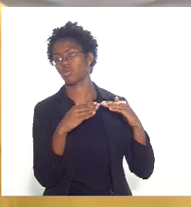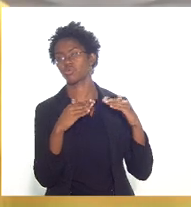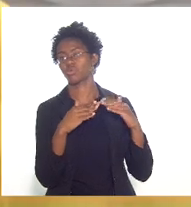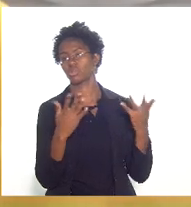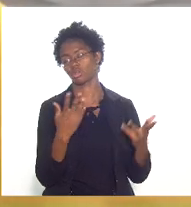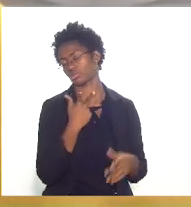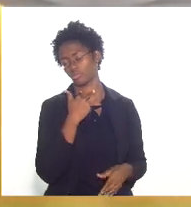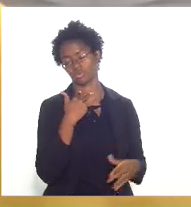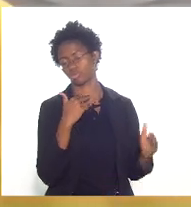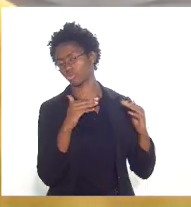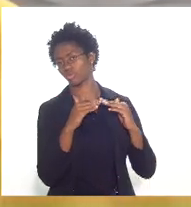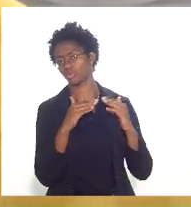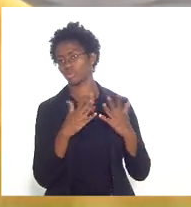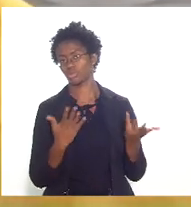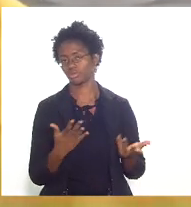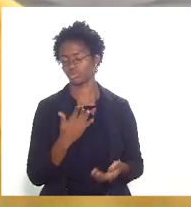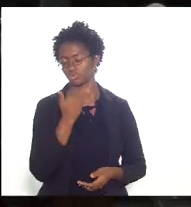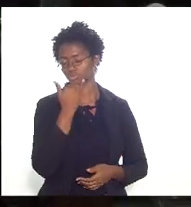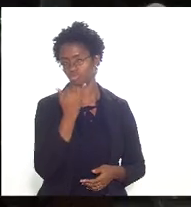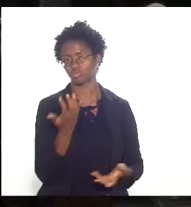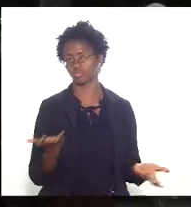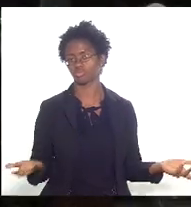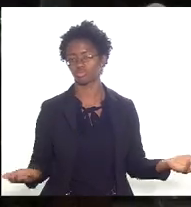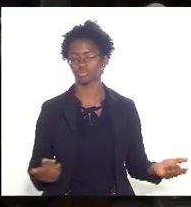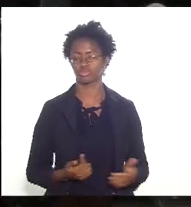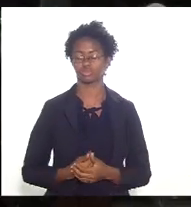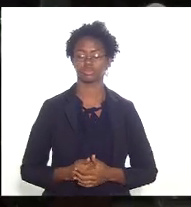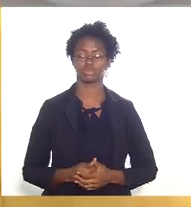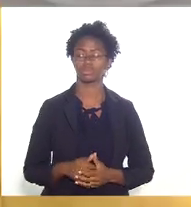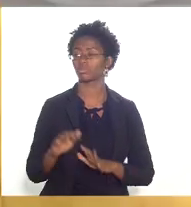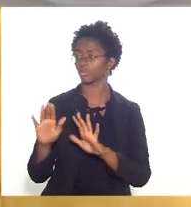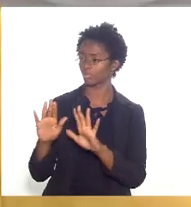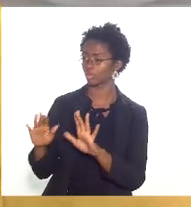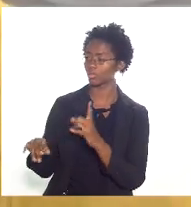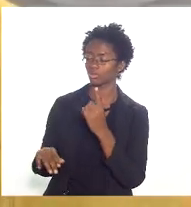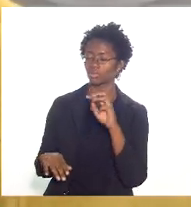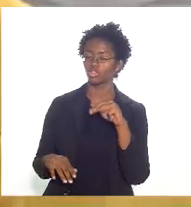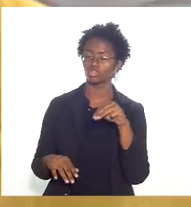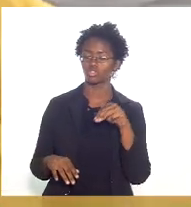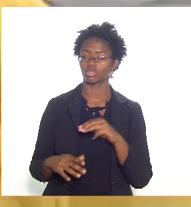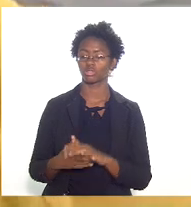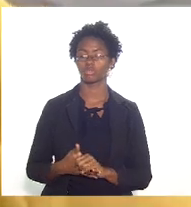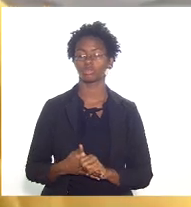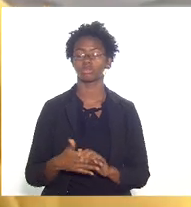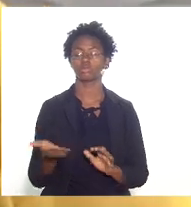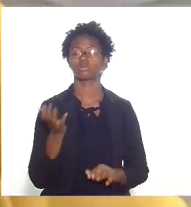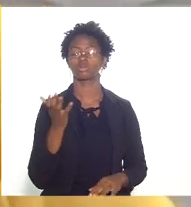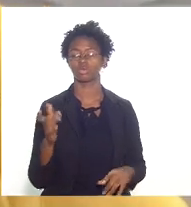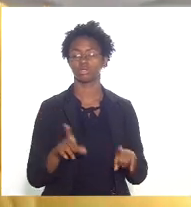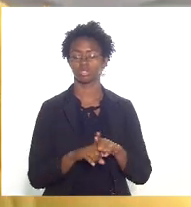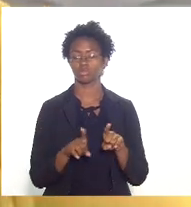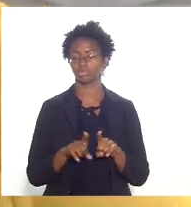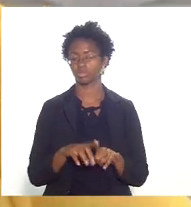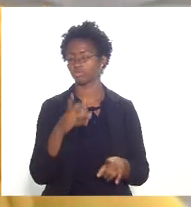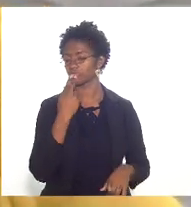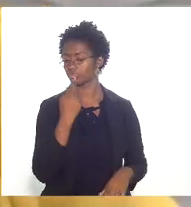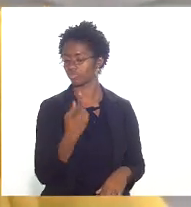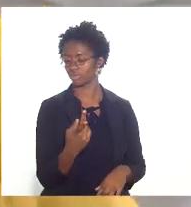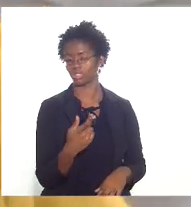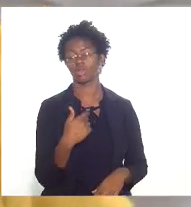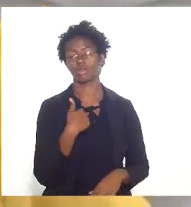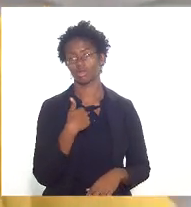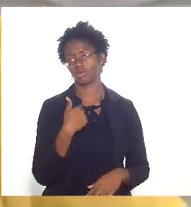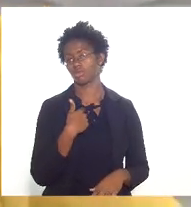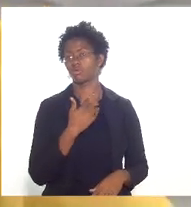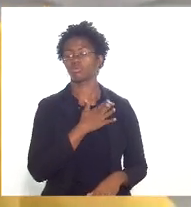favorável a esse projeto só um minutinho por favor presidente que eles terminar que minha